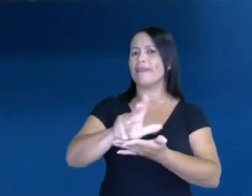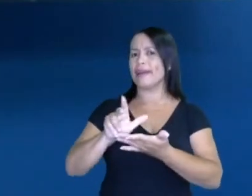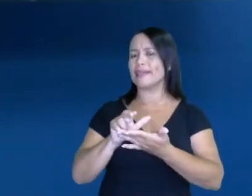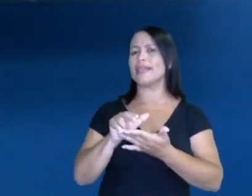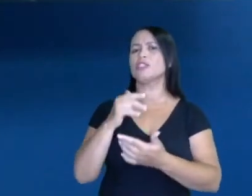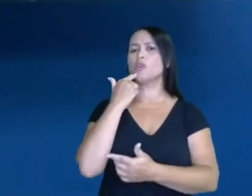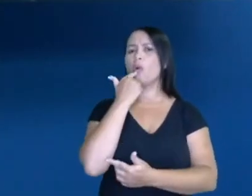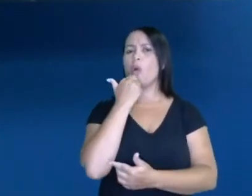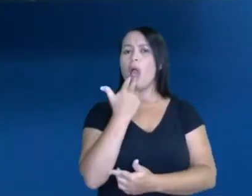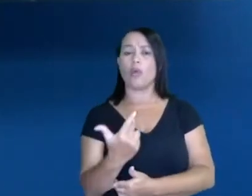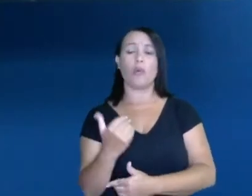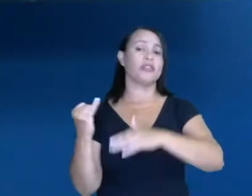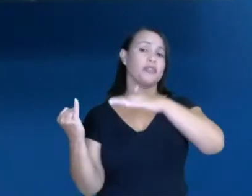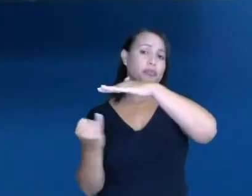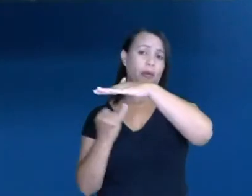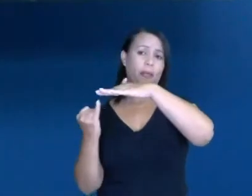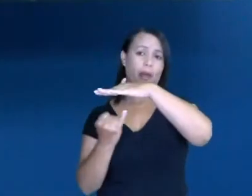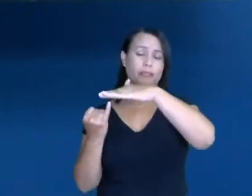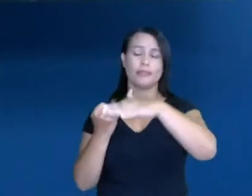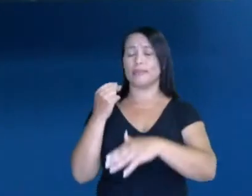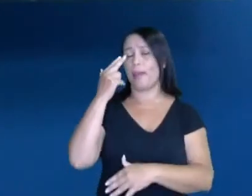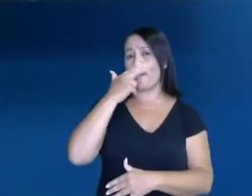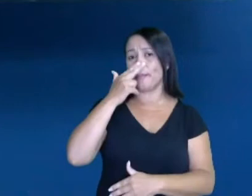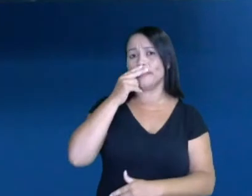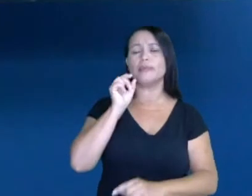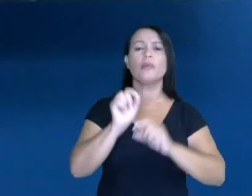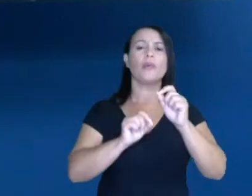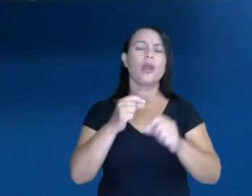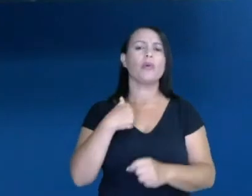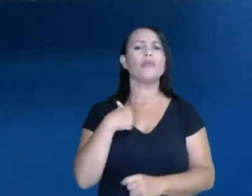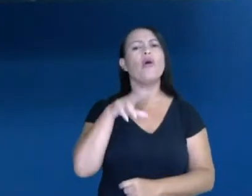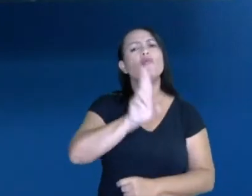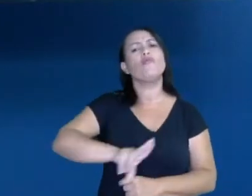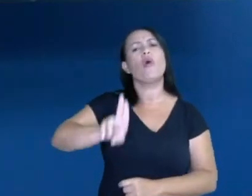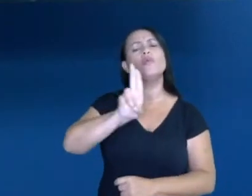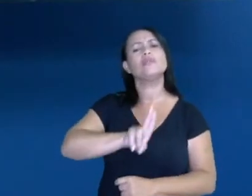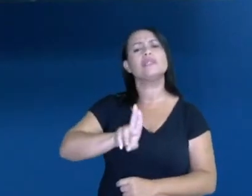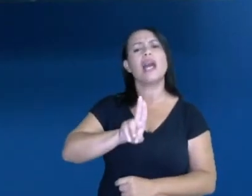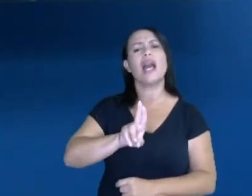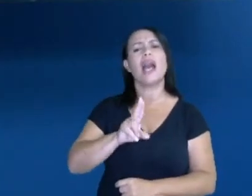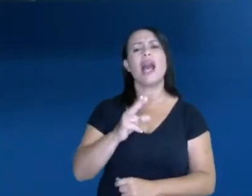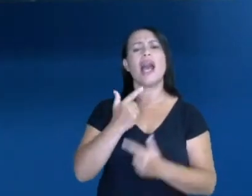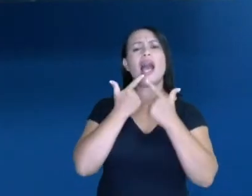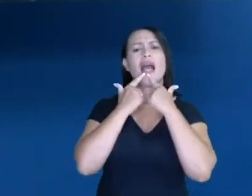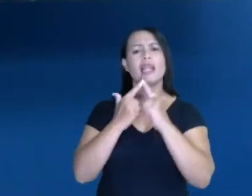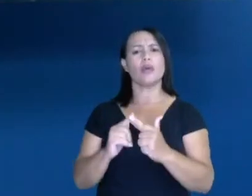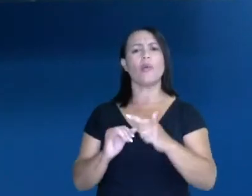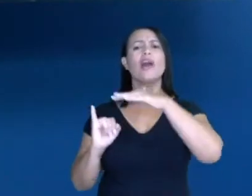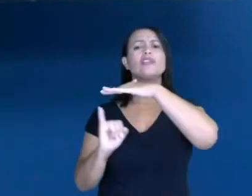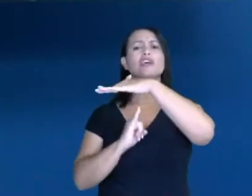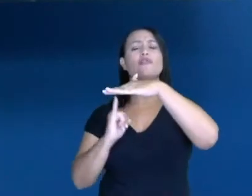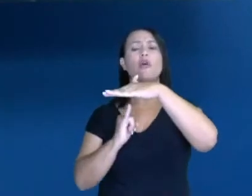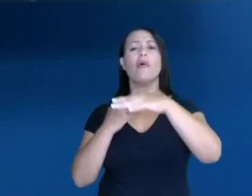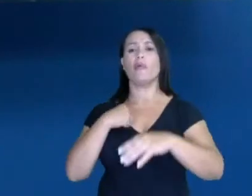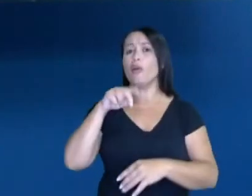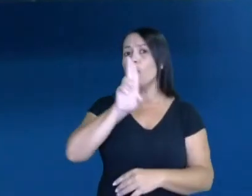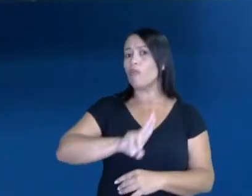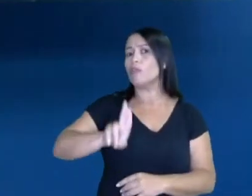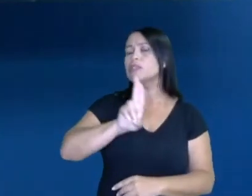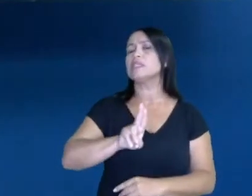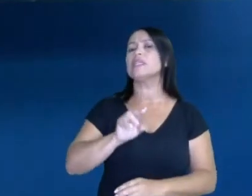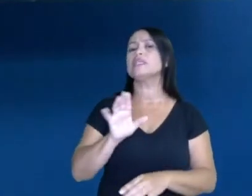ou à linguagem informal. Tá? E quando é que eu vou utilizar a linguagem informal? Eu vou utilizar a